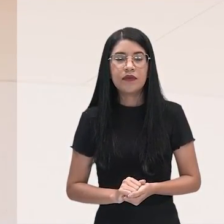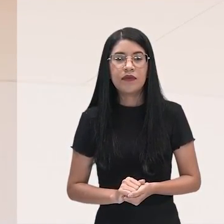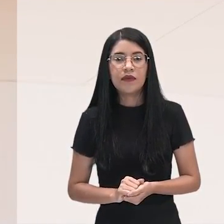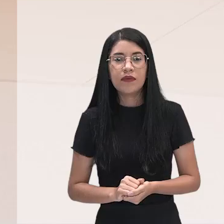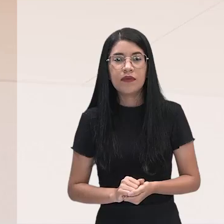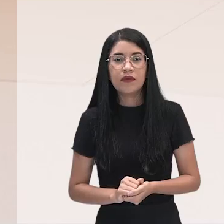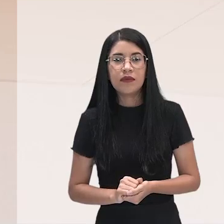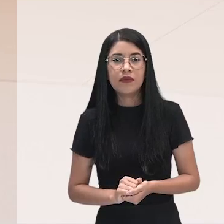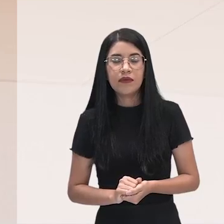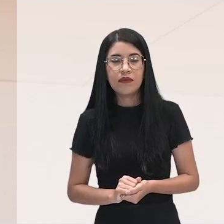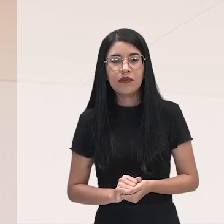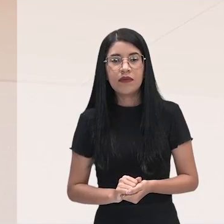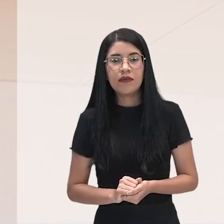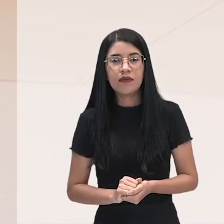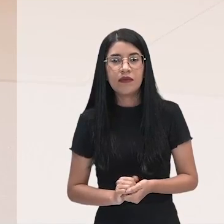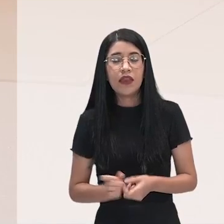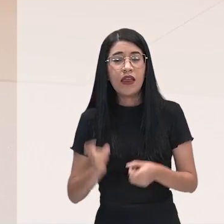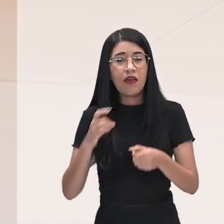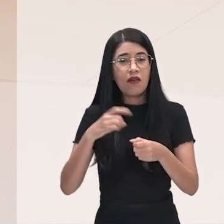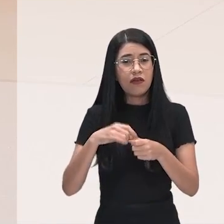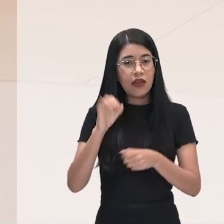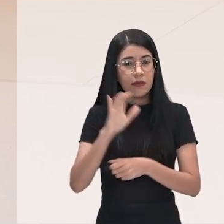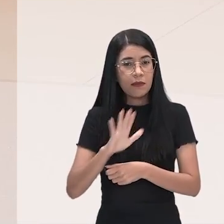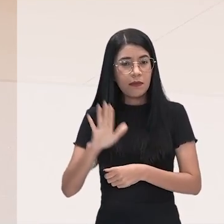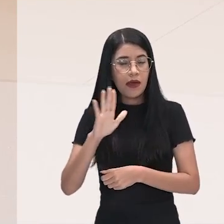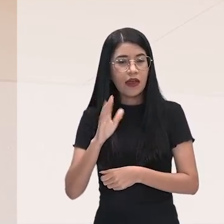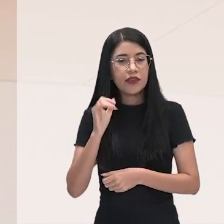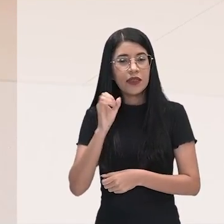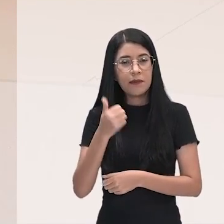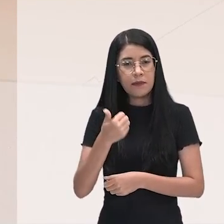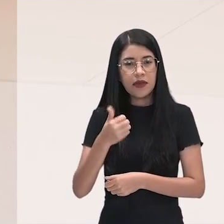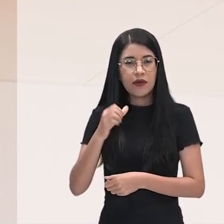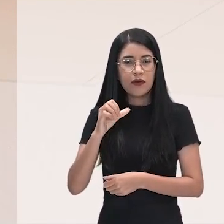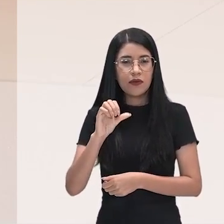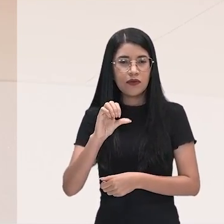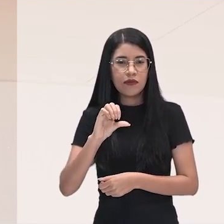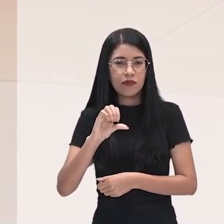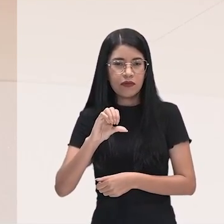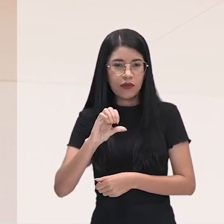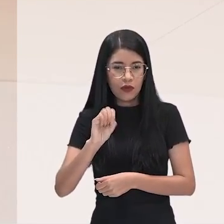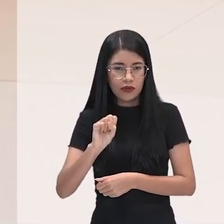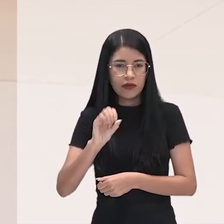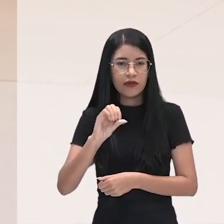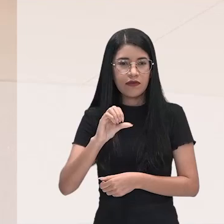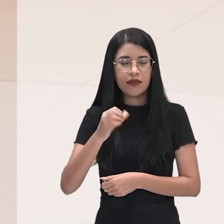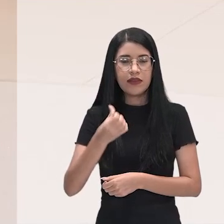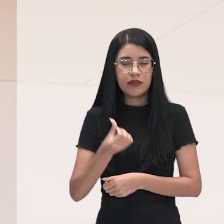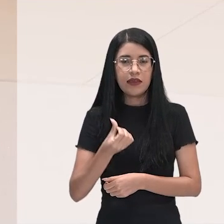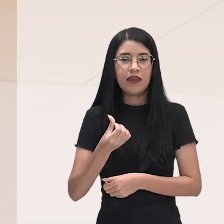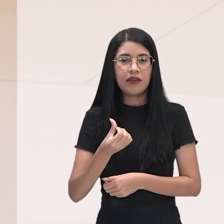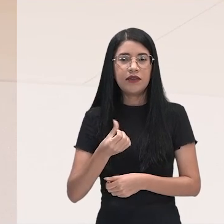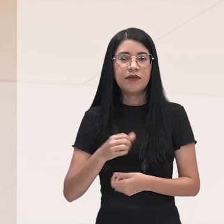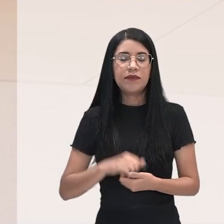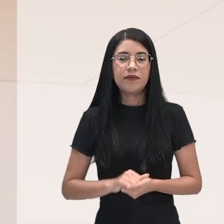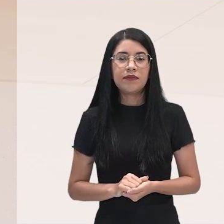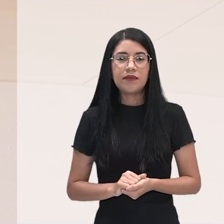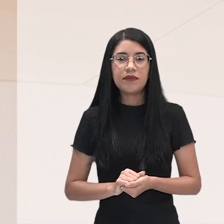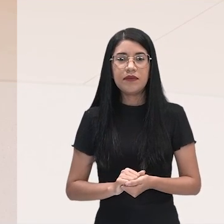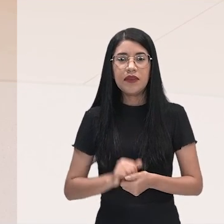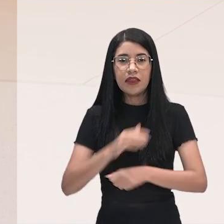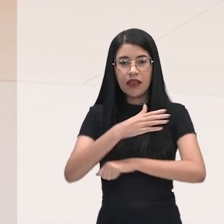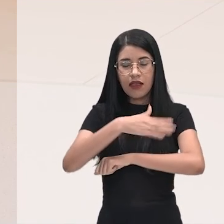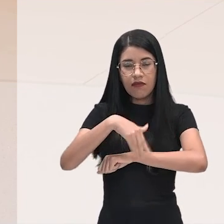essas transformações, elas não vão parar de acontecer. Daqui a 100 anos, se a gente pegar essa mesma avenida, Eduardo Ribeiro, ela vai estar